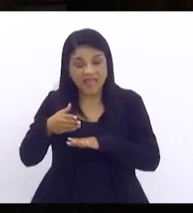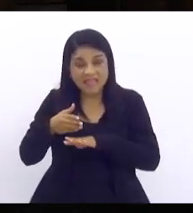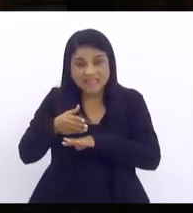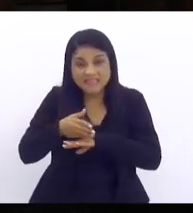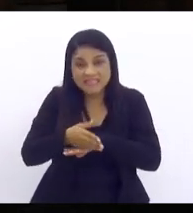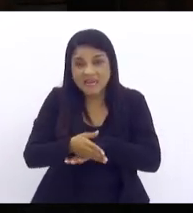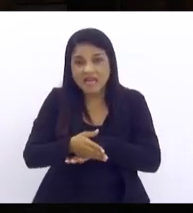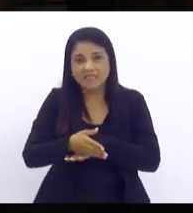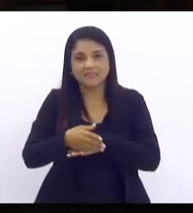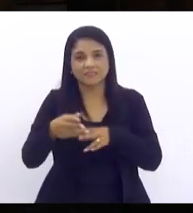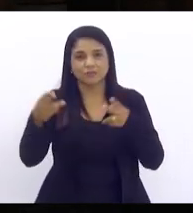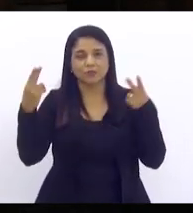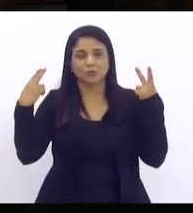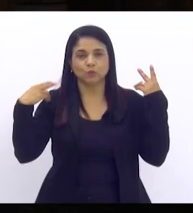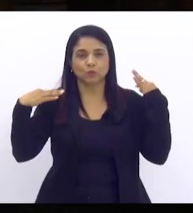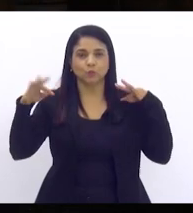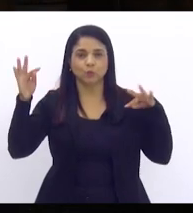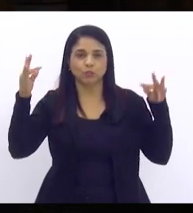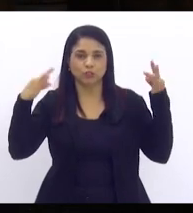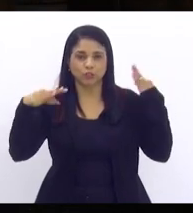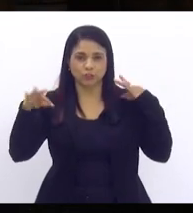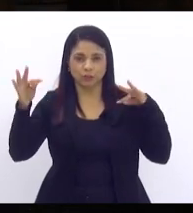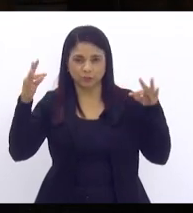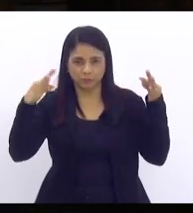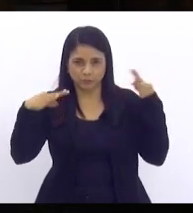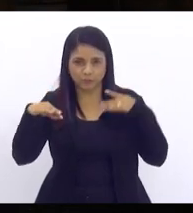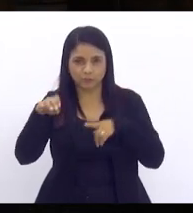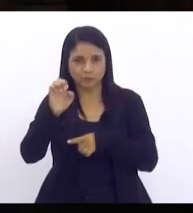de entrada do turismo do estado do Rio de Janeiro.